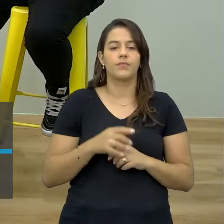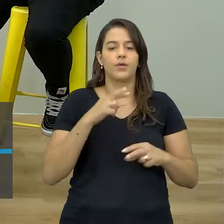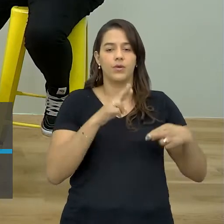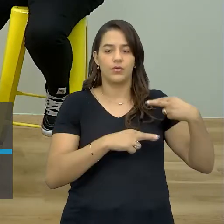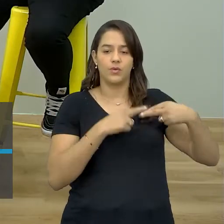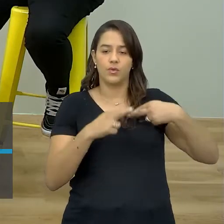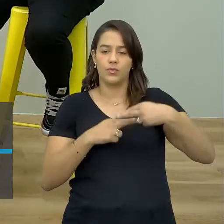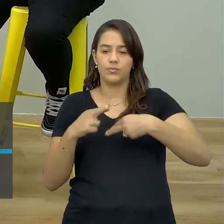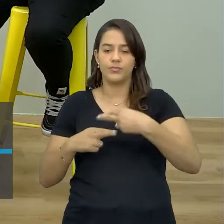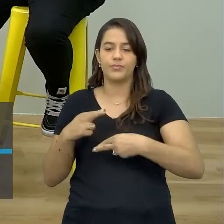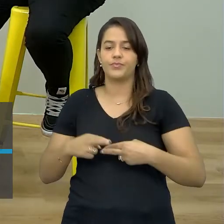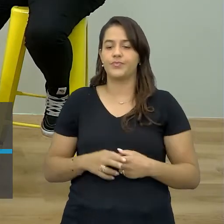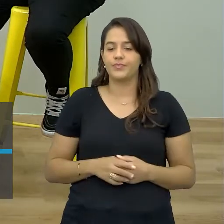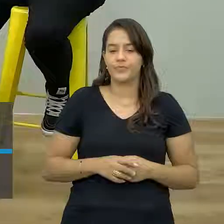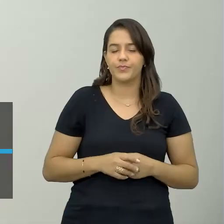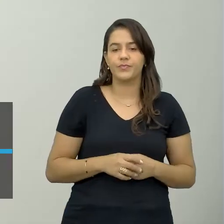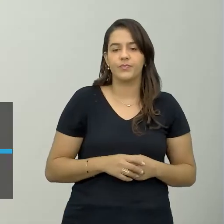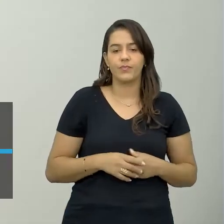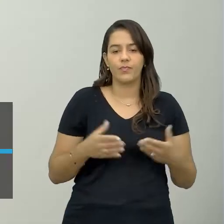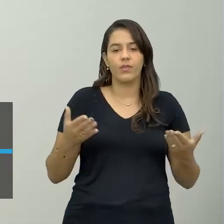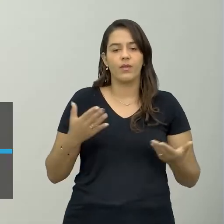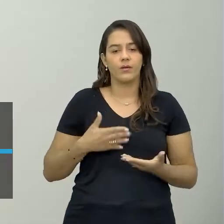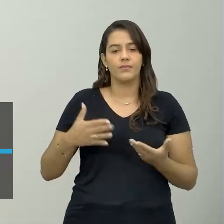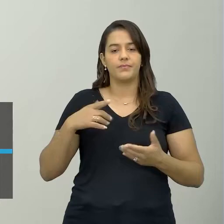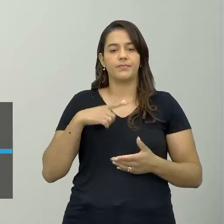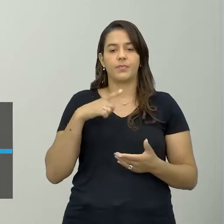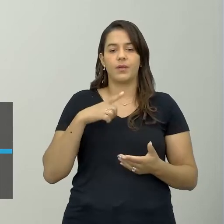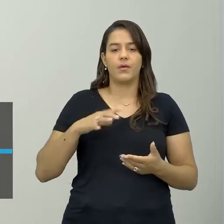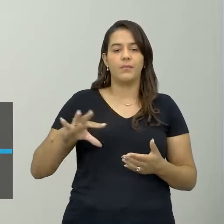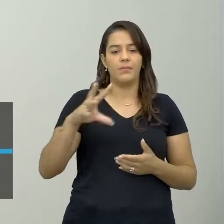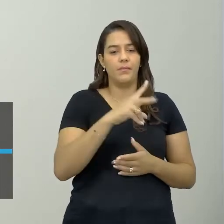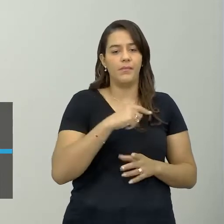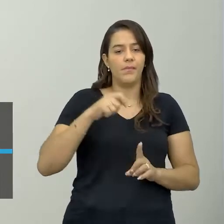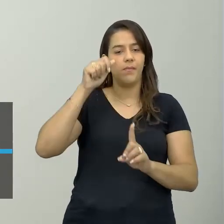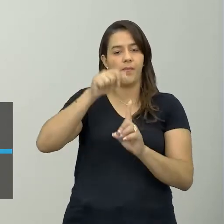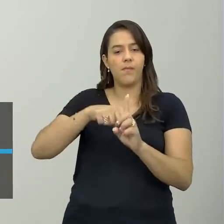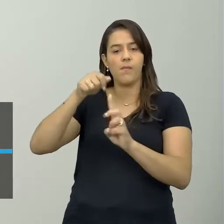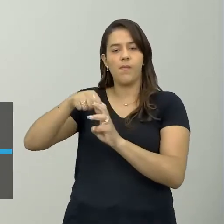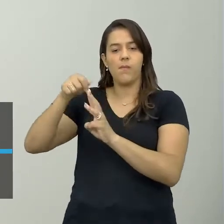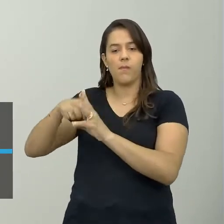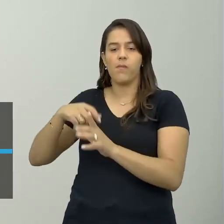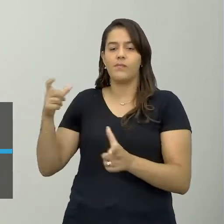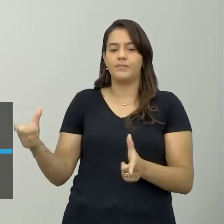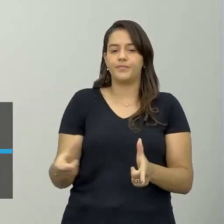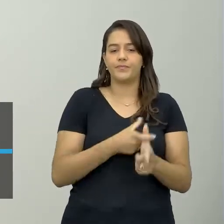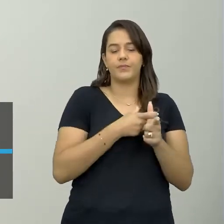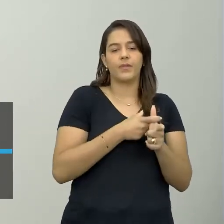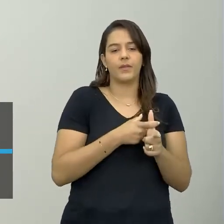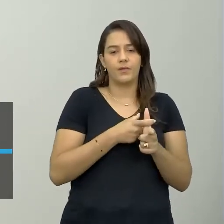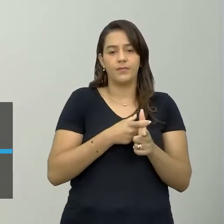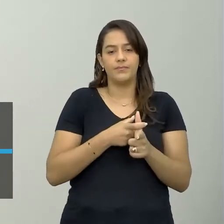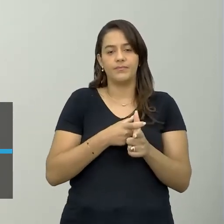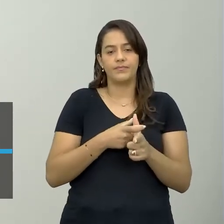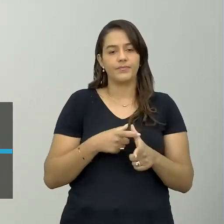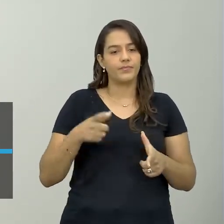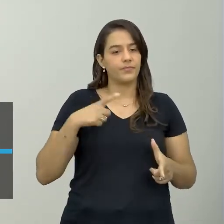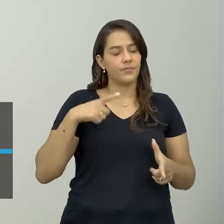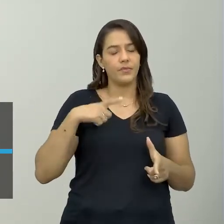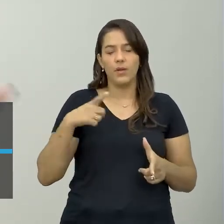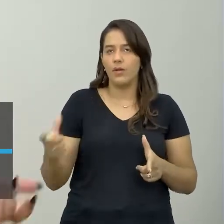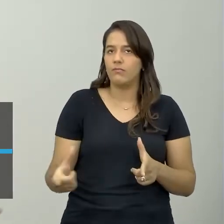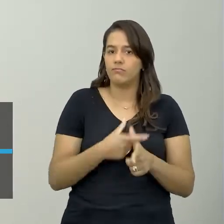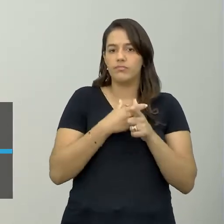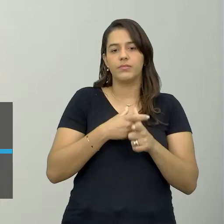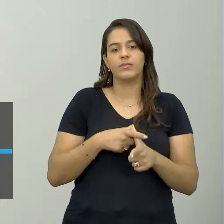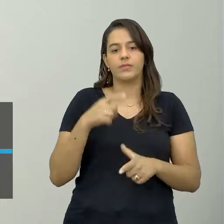renovar, né? Então a gente tá terminando, vamos dizer, todo mês devendo para a natureza. Só que uma hora a gente vai dever tanto que ela não